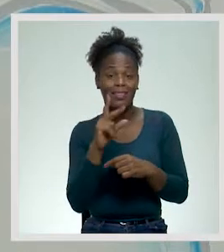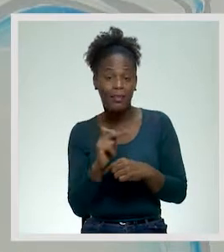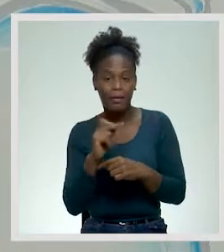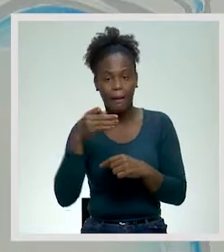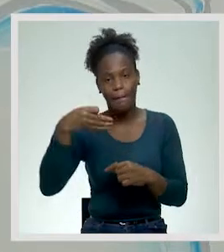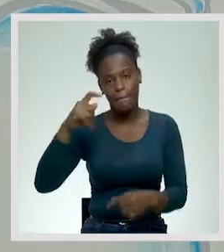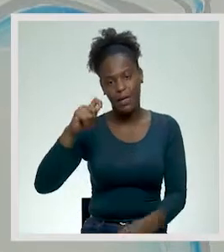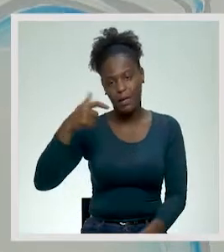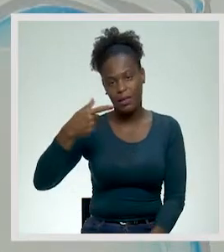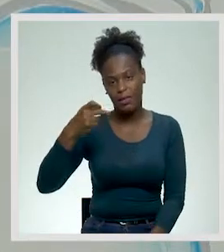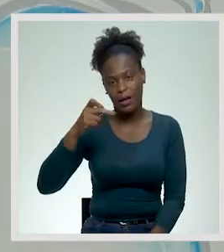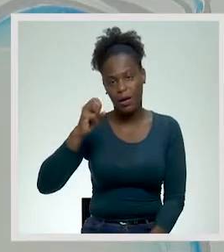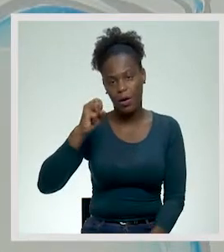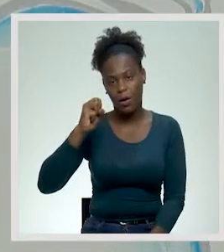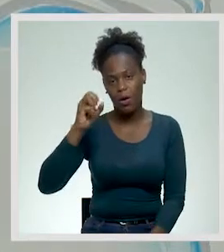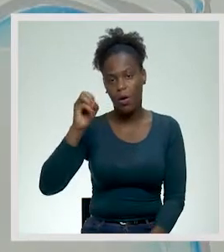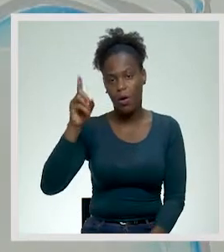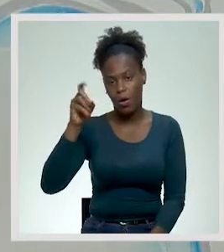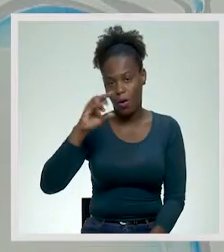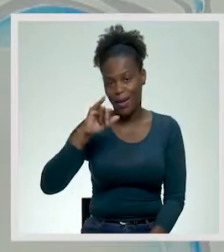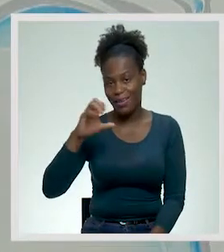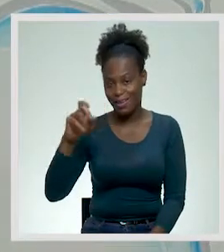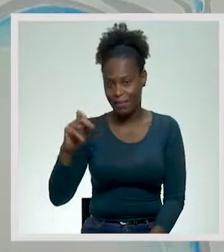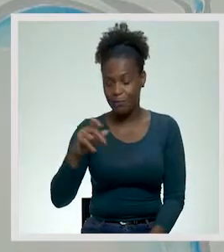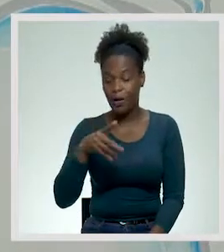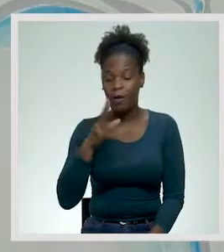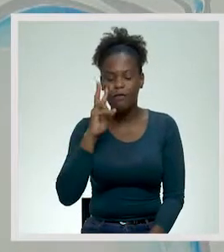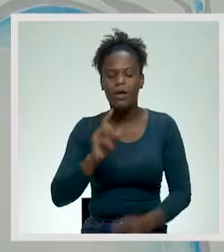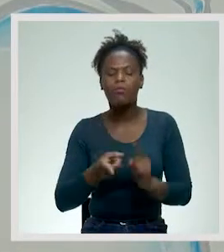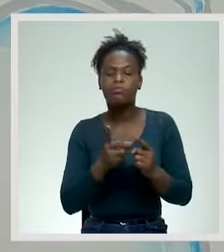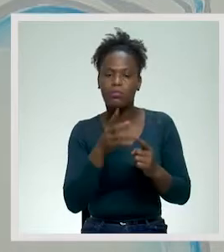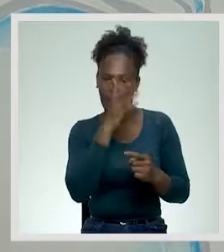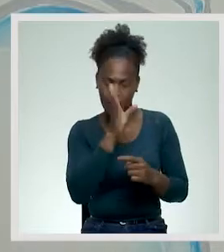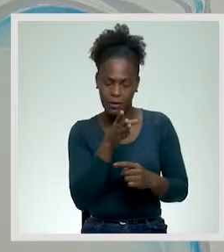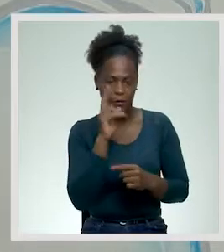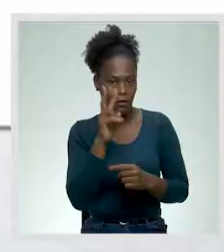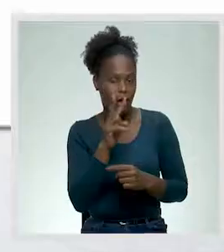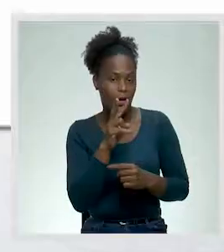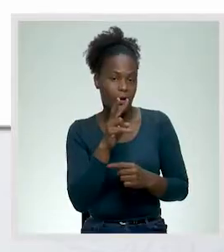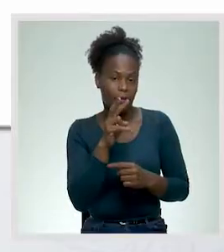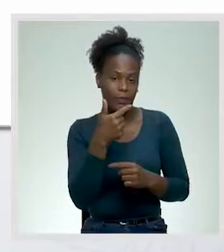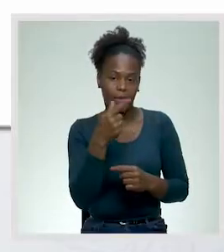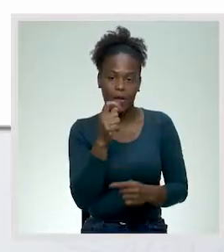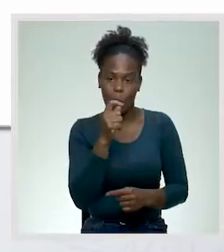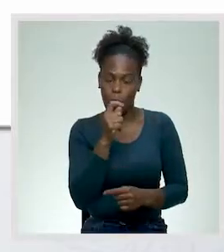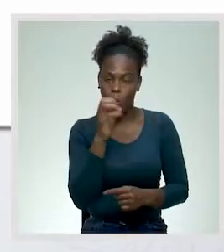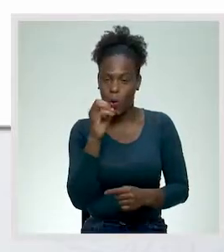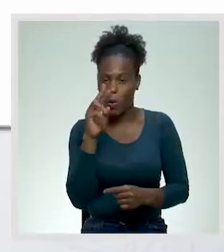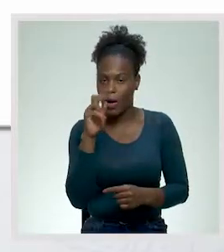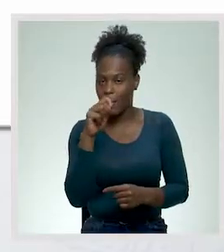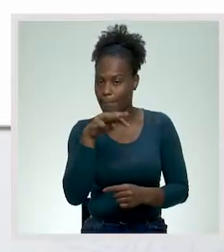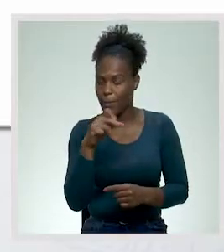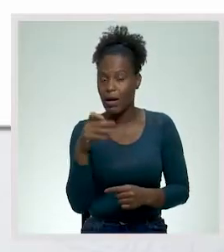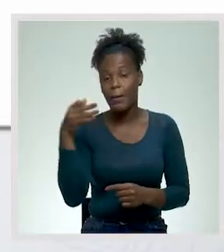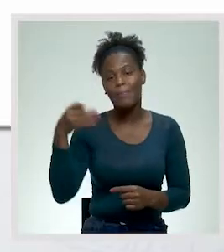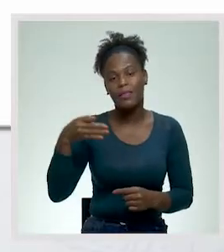ver a aplicação de Teorema de Pitágoras. Aplicação 1.